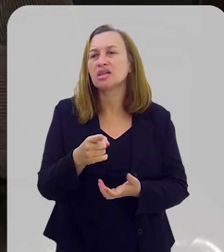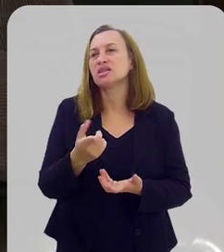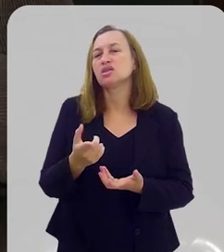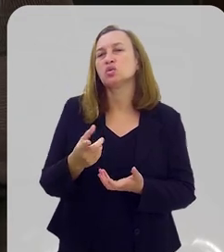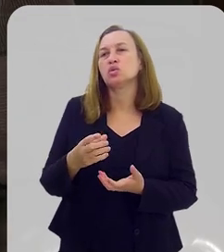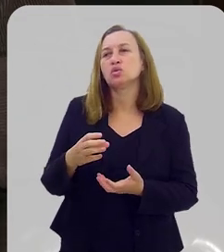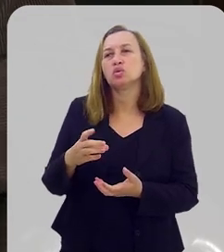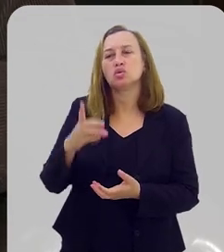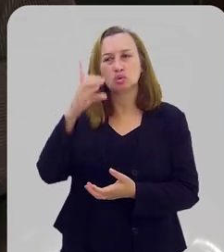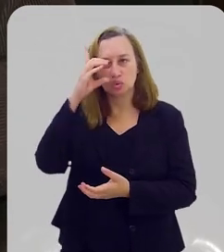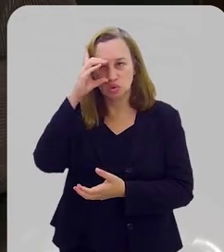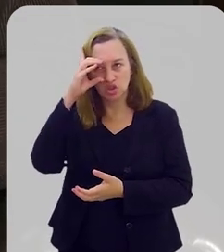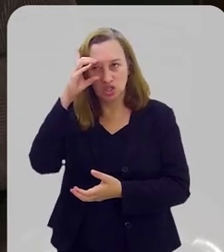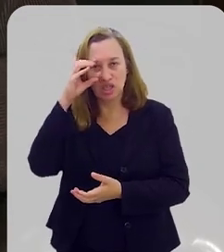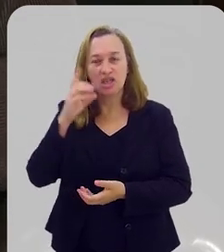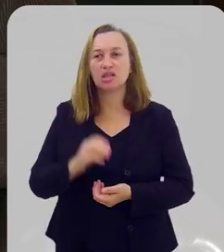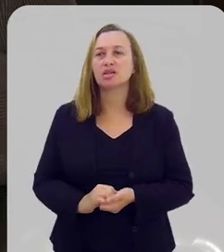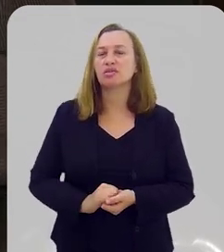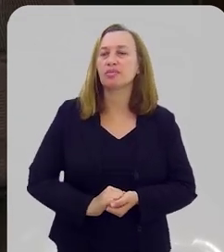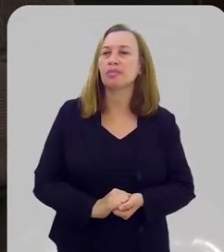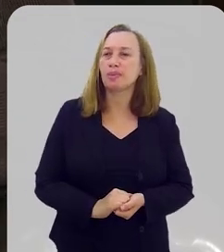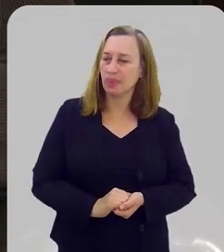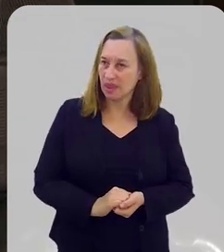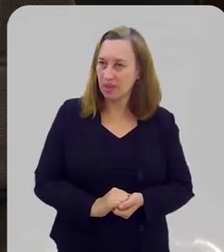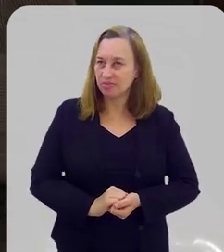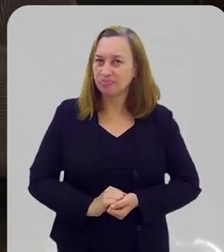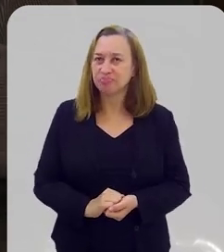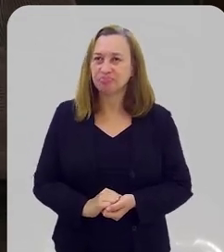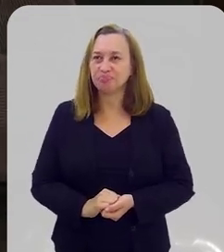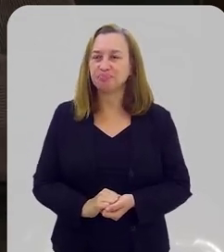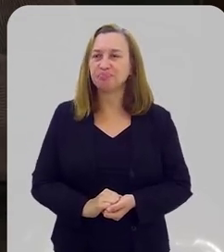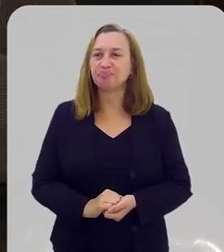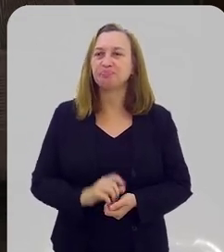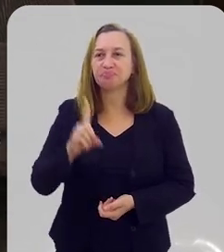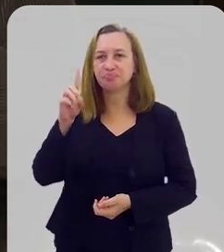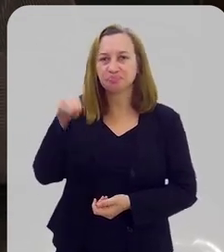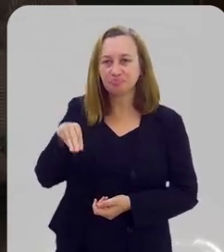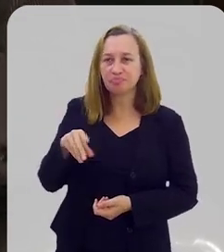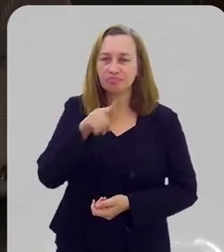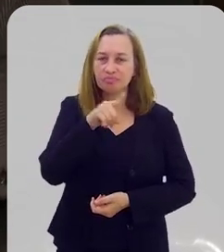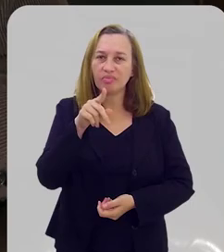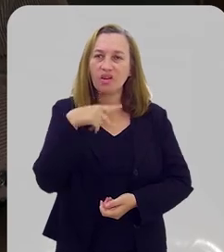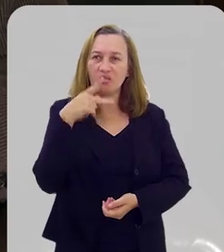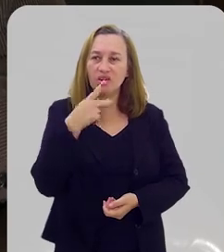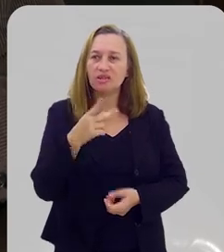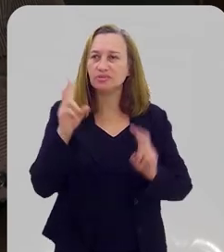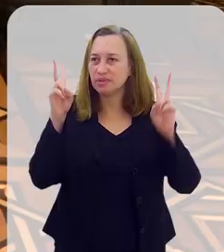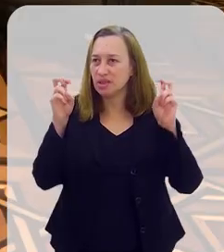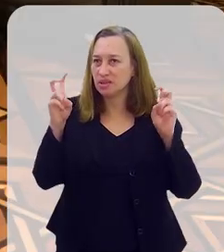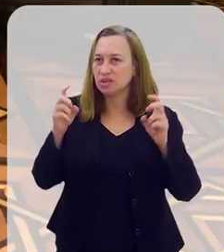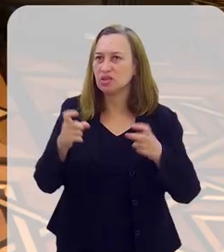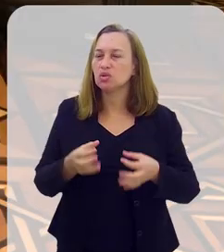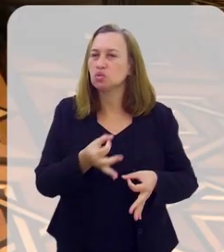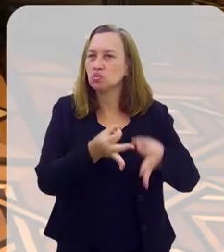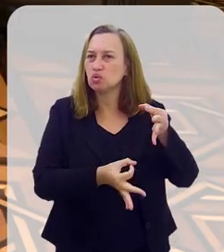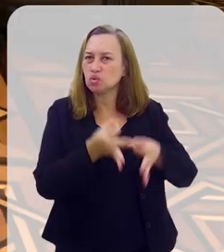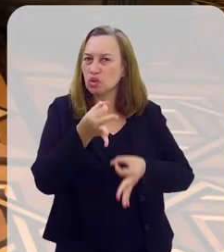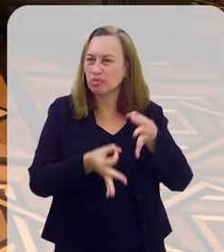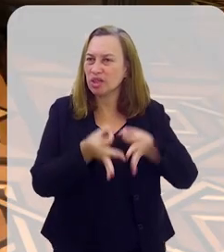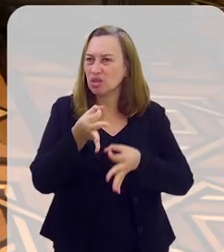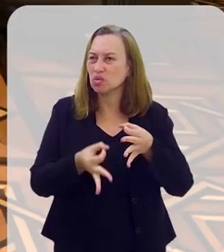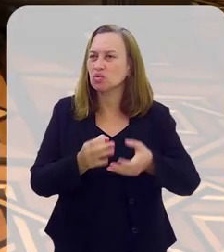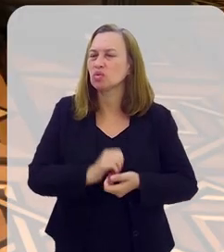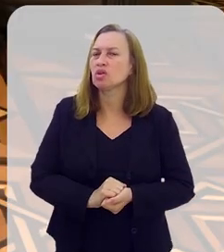no nosso canal no Instagram zo tvbrasil @gmail.com Dan você falou sobre essa questão do